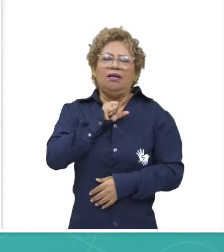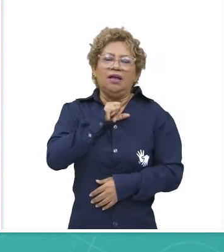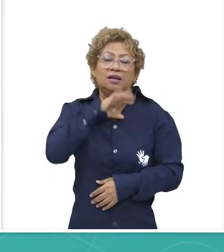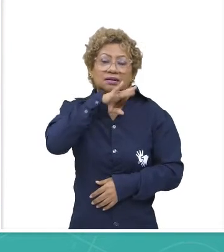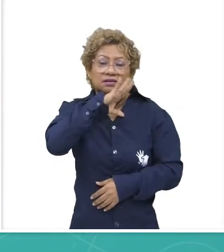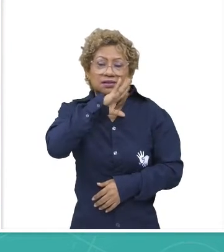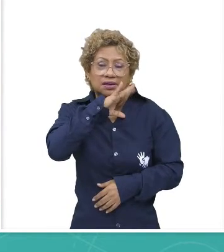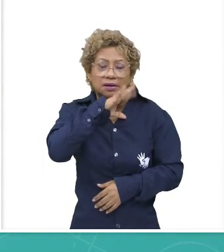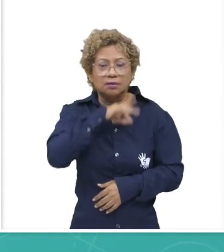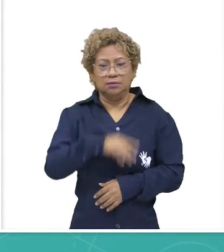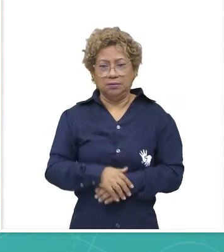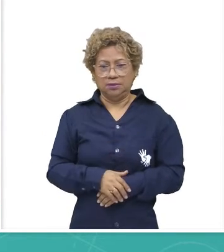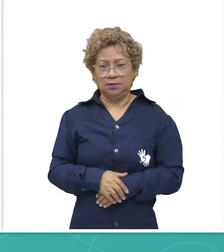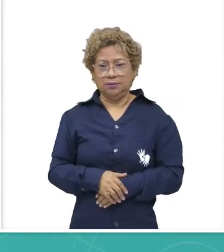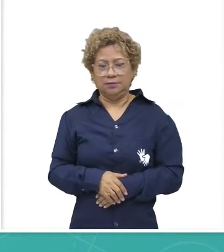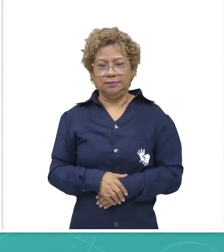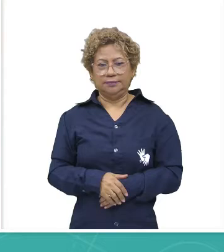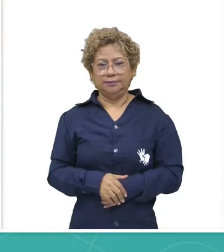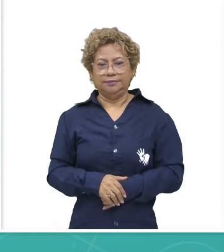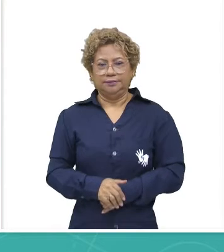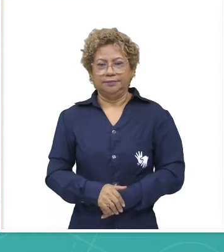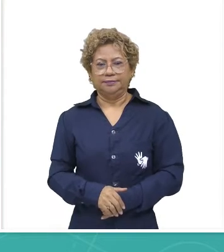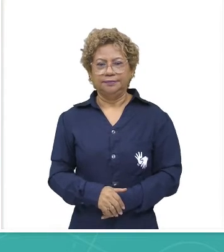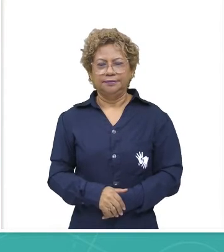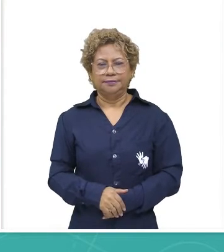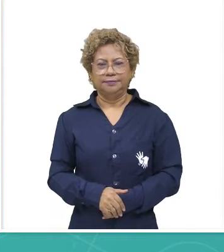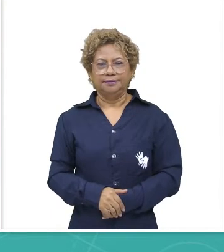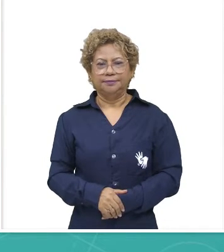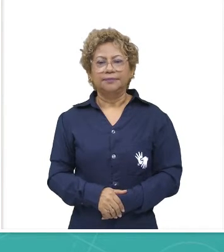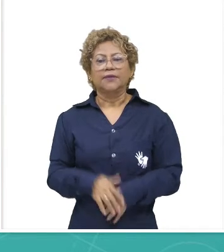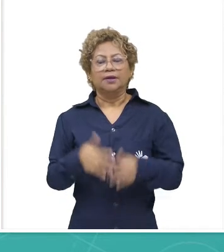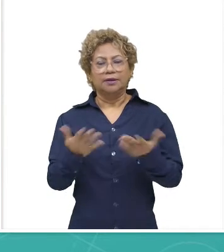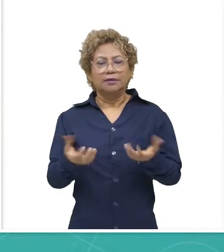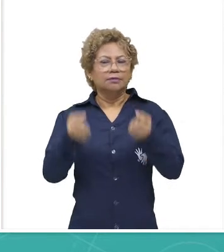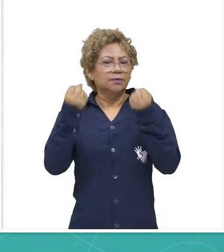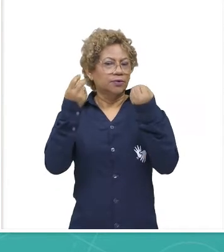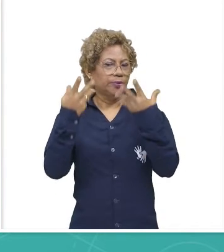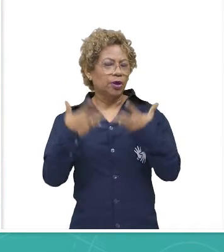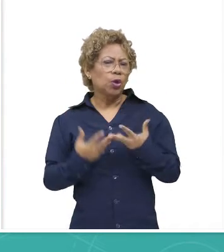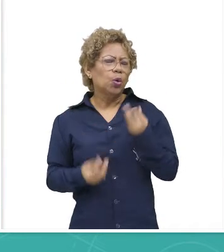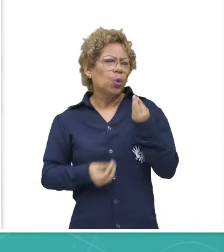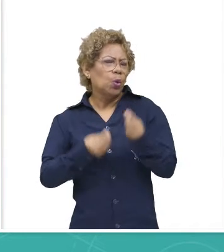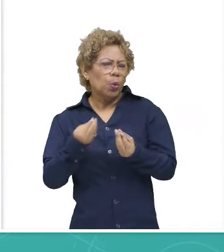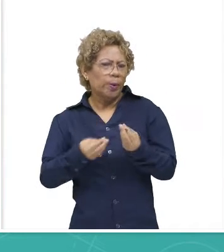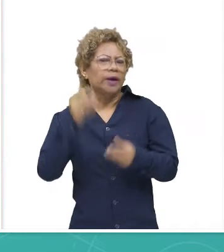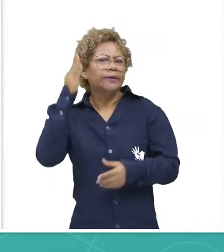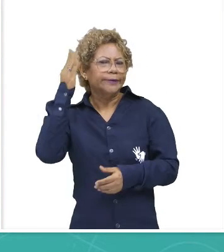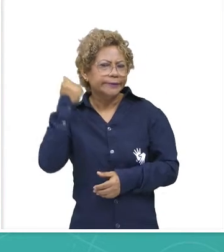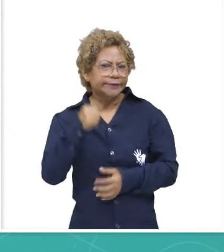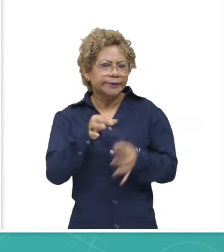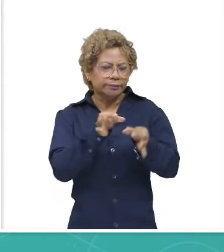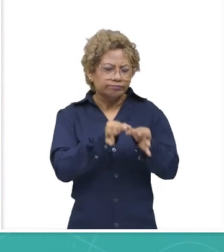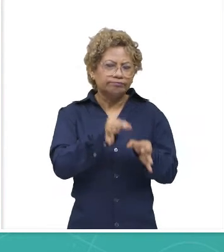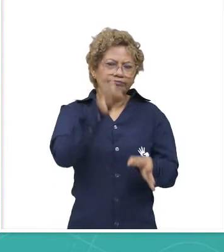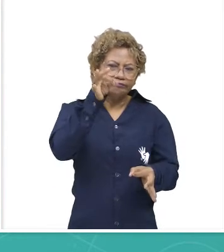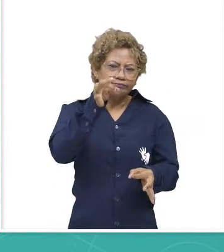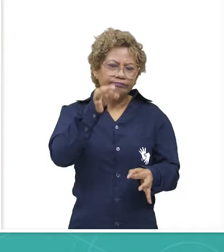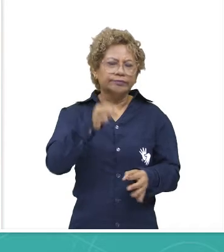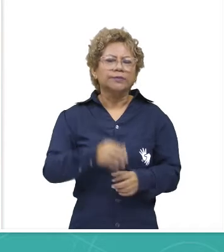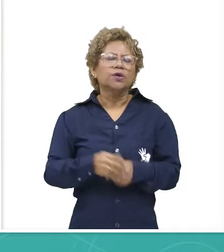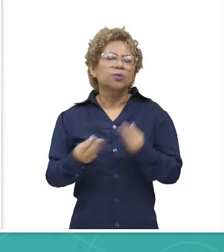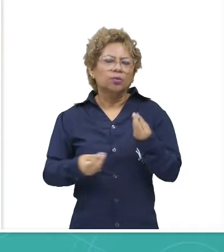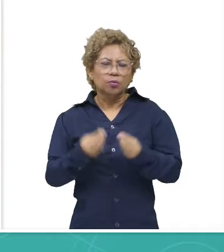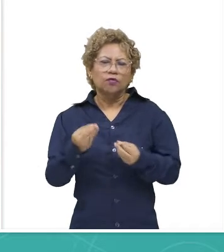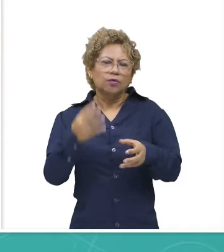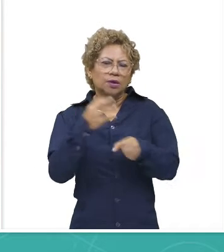oxigênio, fica o ar. Vamos lá para a pressão atmosférica. Como é que descobriram isso, professora? Como é que